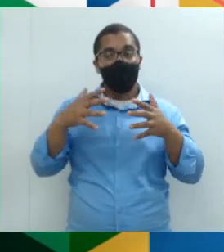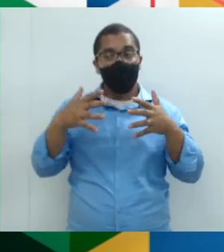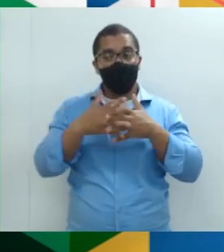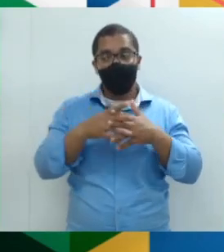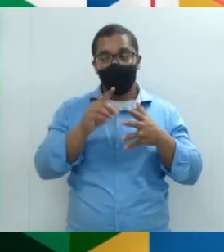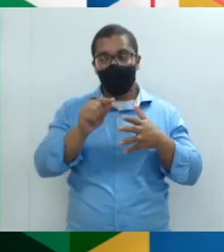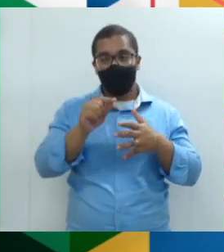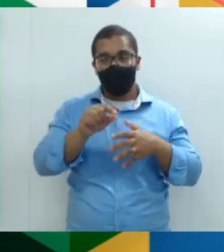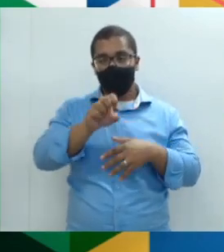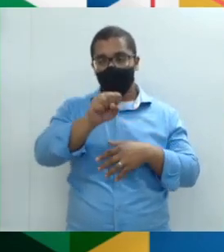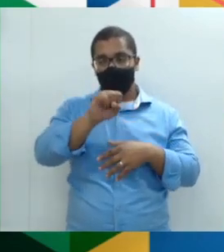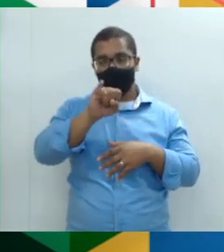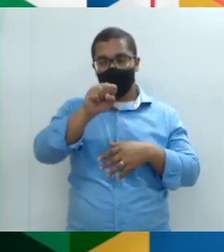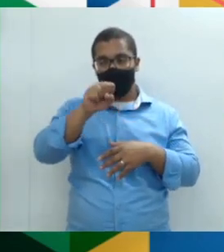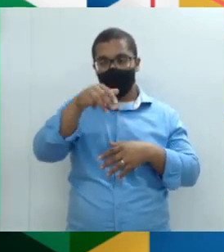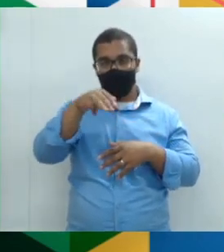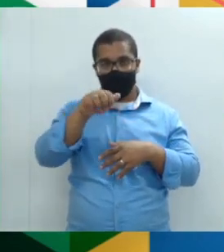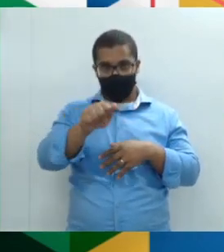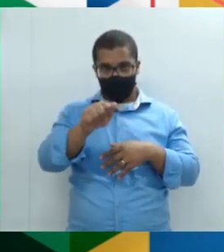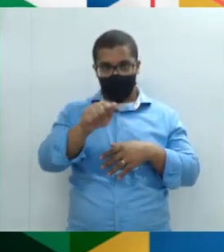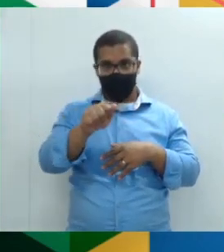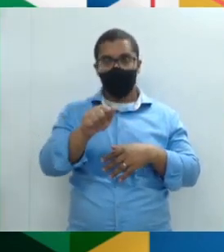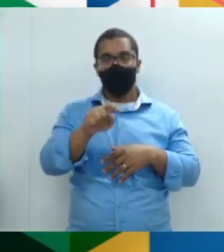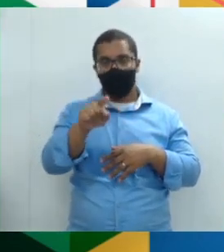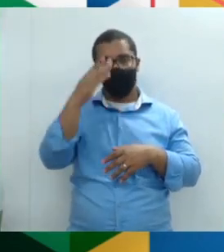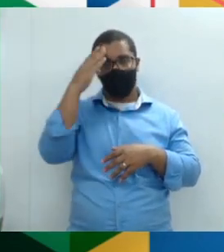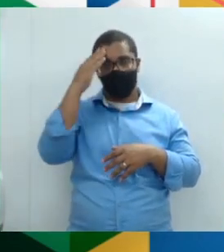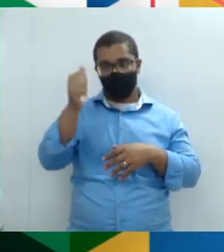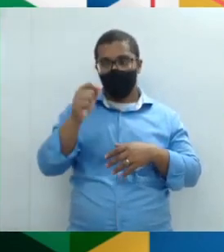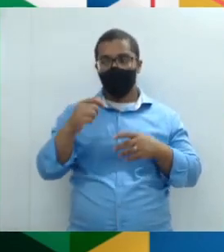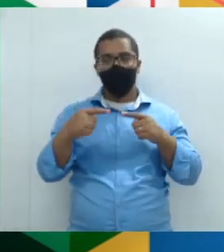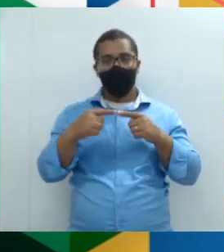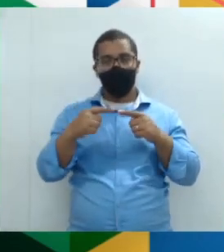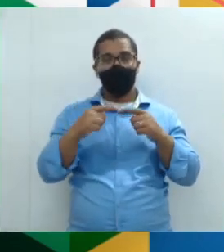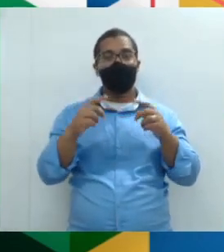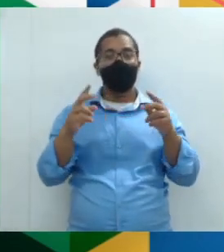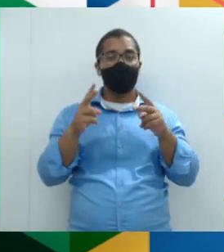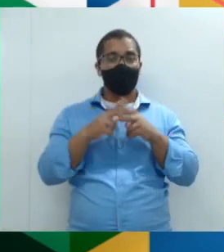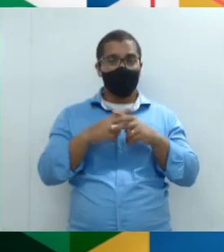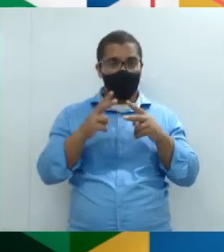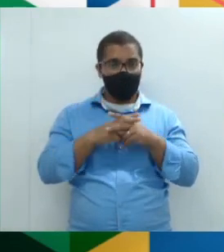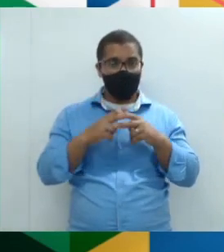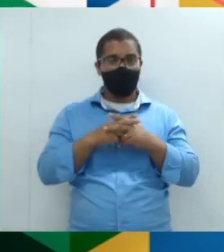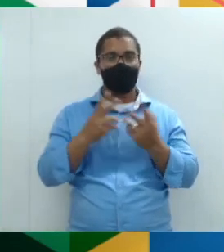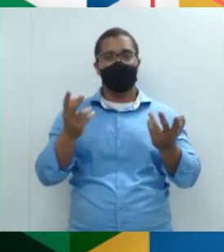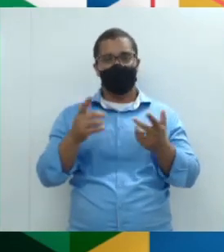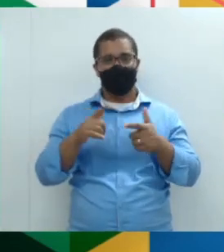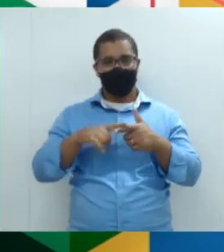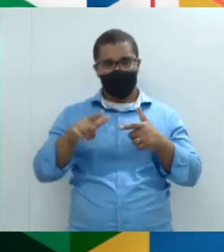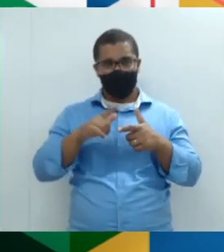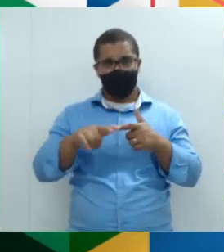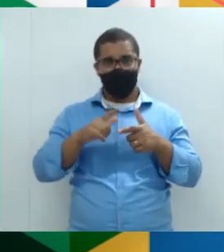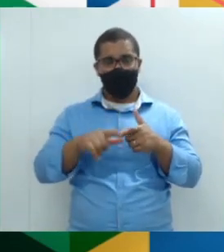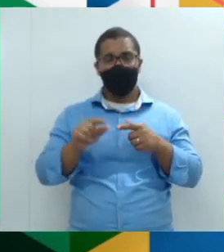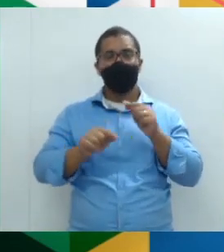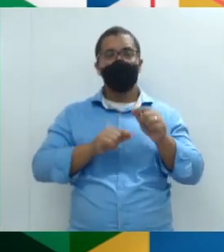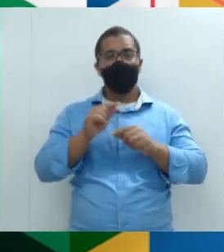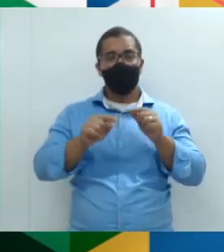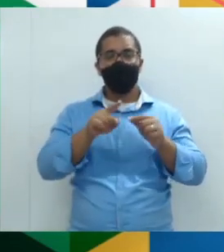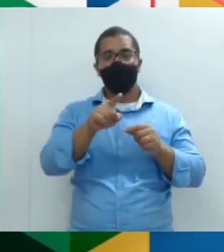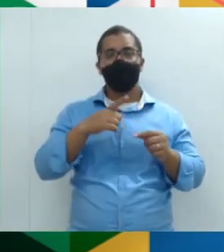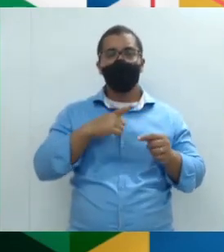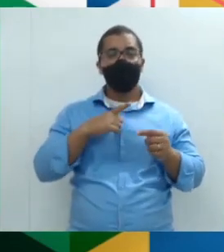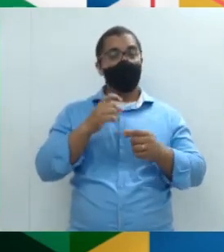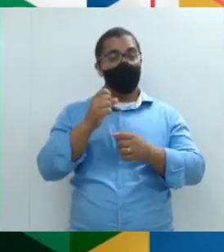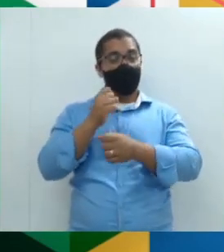cisma. Tá? Você deve saber que cisma tem a ver com briga, com treta, né, com estranhamento. E esse cisma ele vai acontecer no